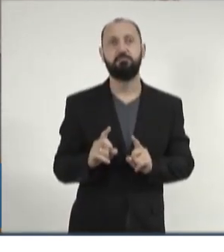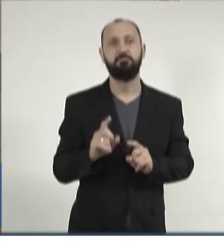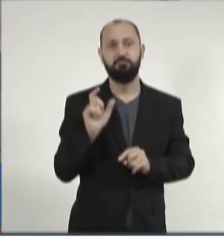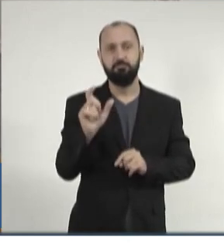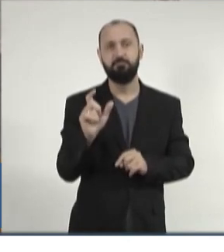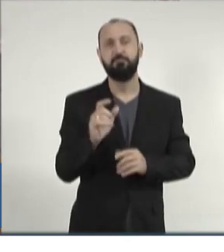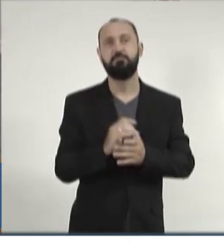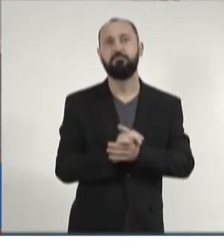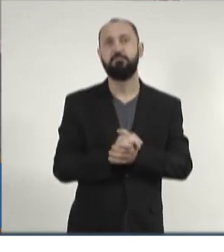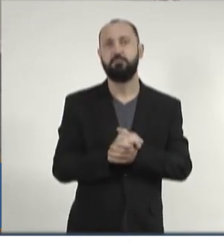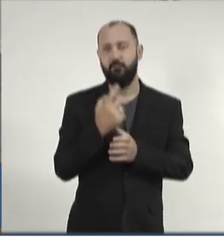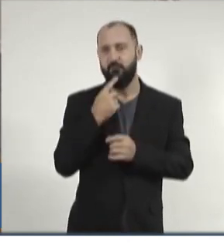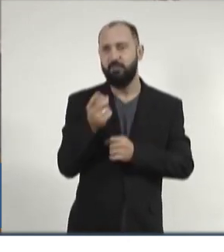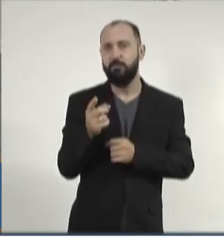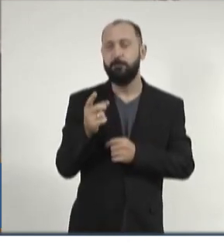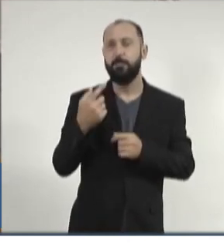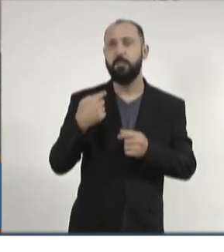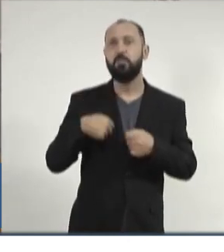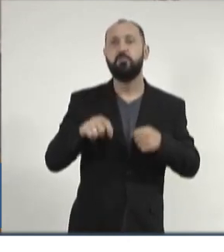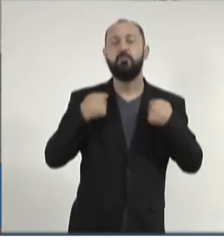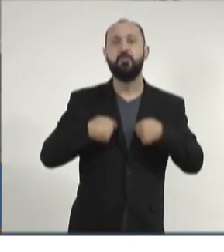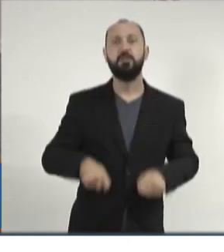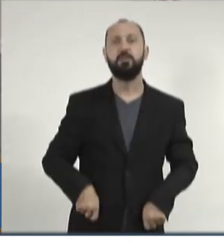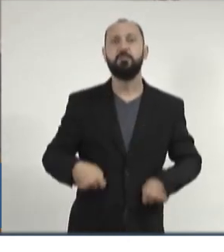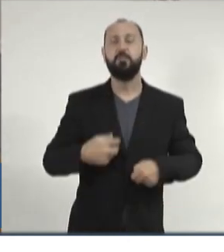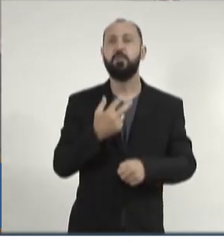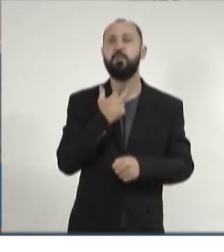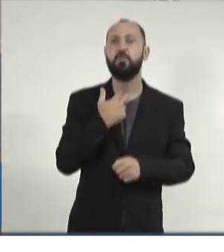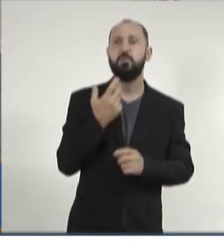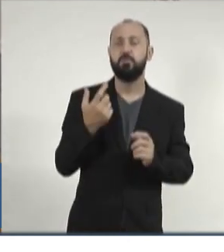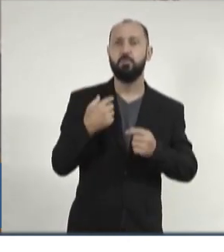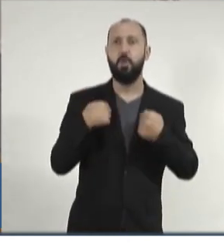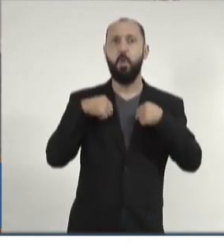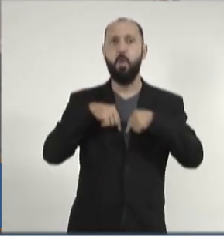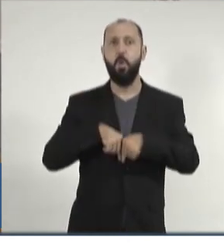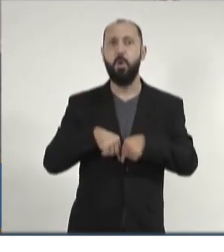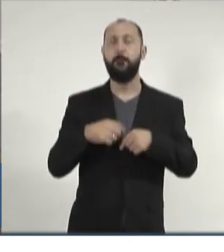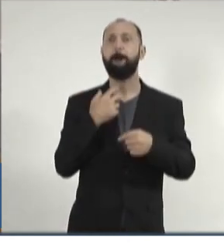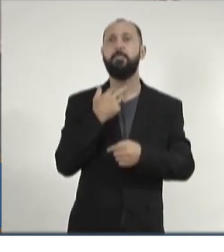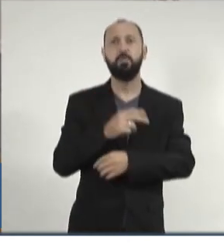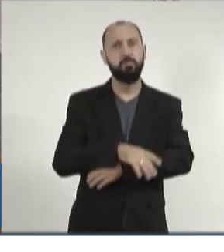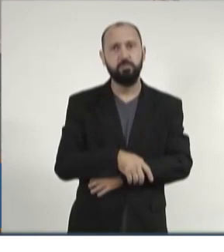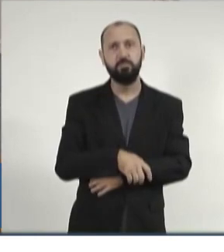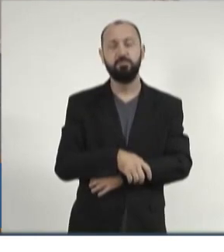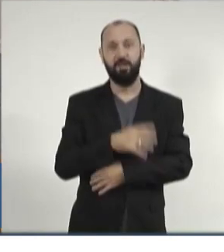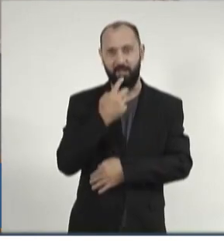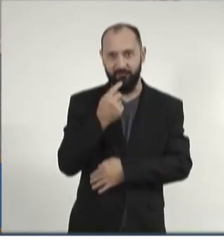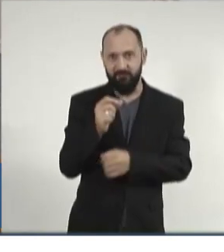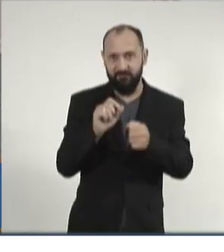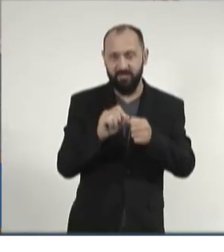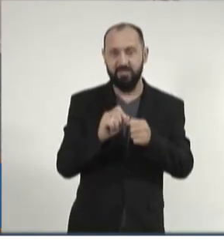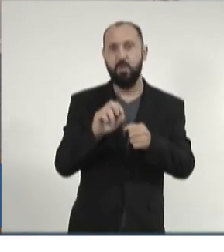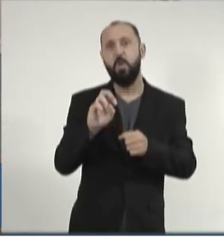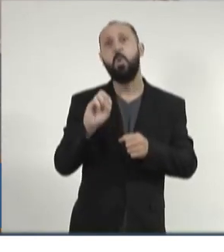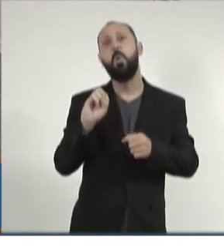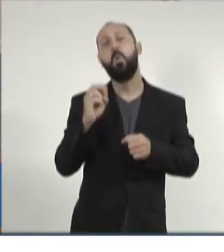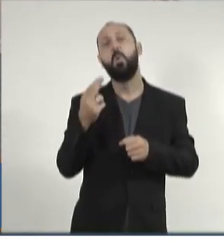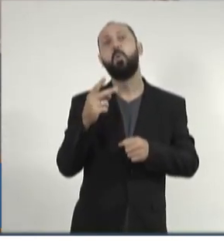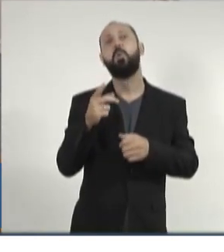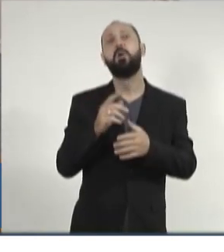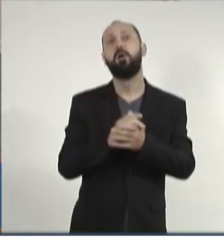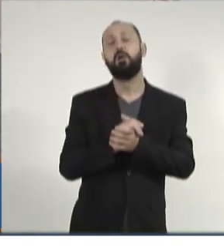essa palavra, mas a gente não fala, não vai sair com essa roupa, não pode usar decote. Não é assim que a gente faz? Ou quando a gente fala